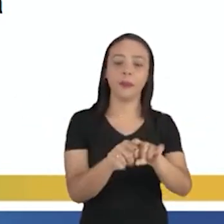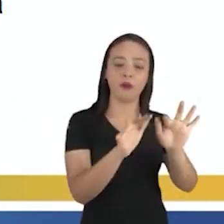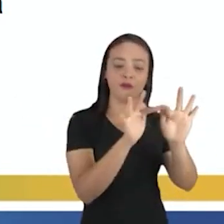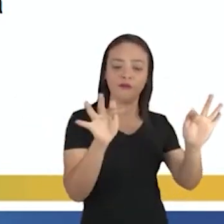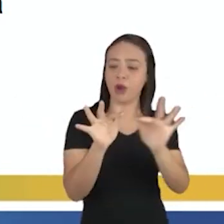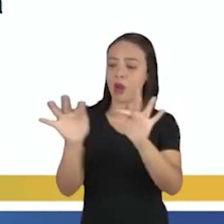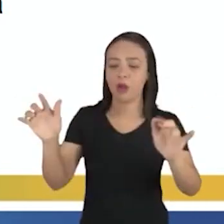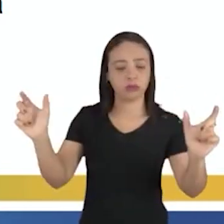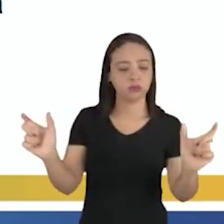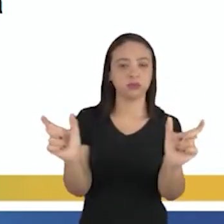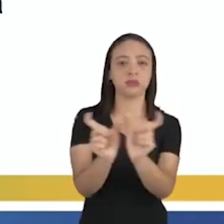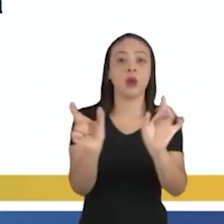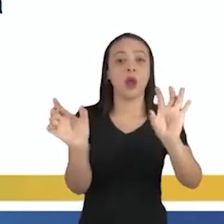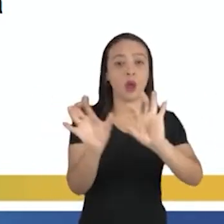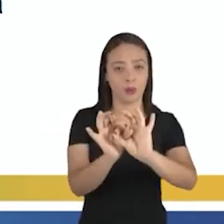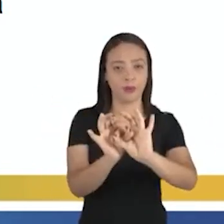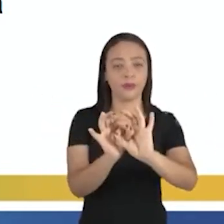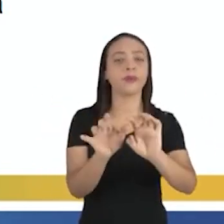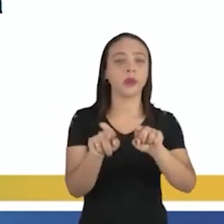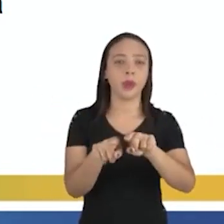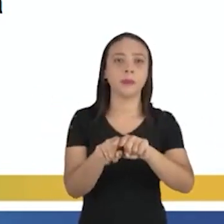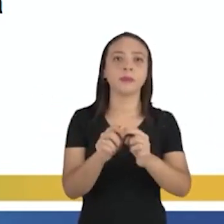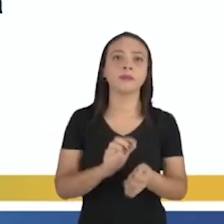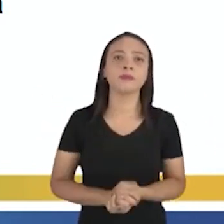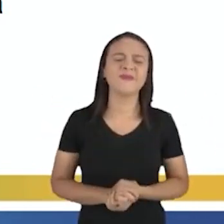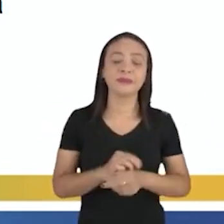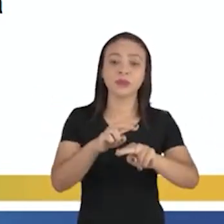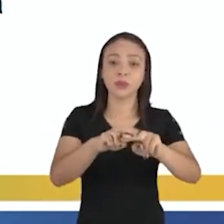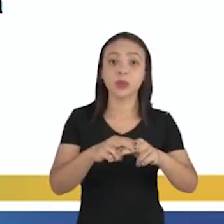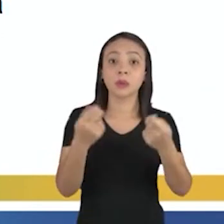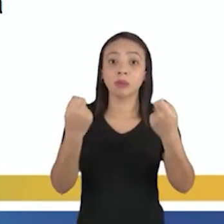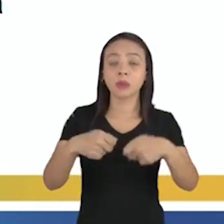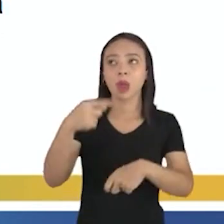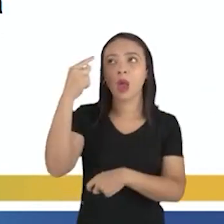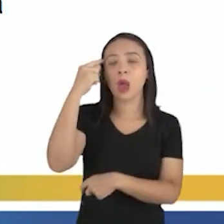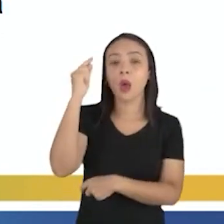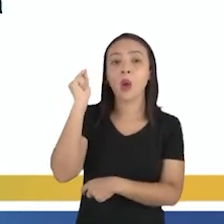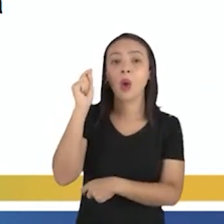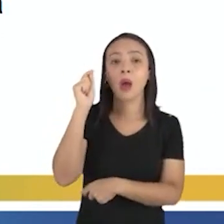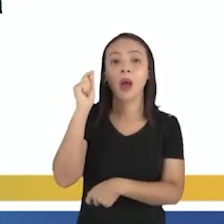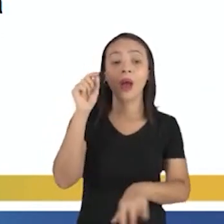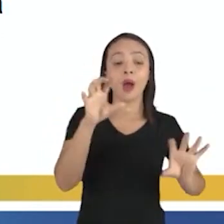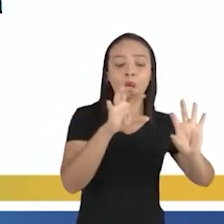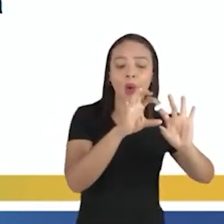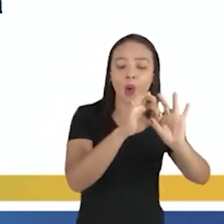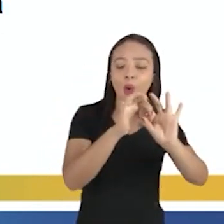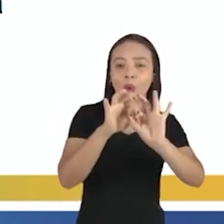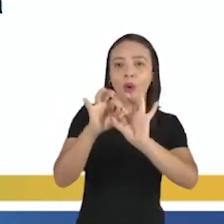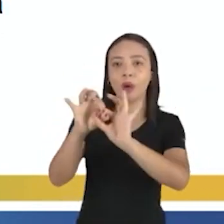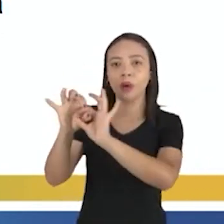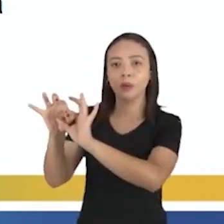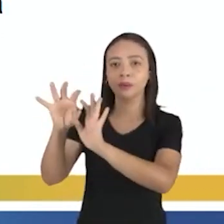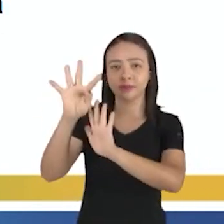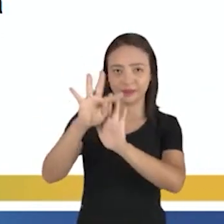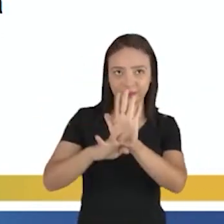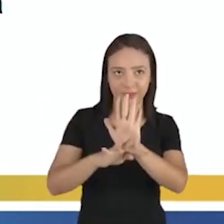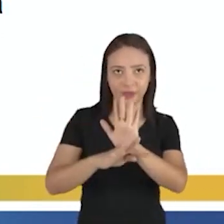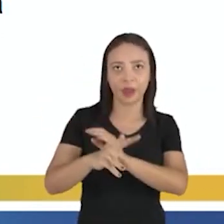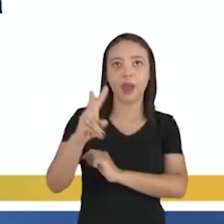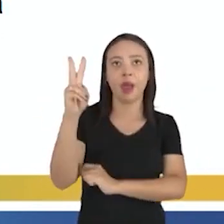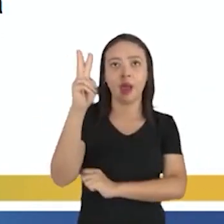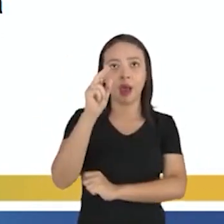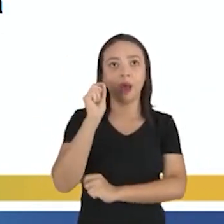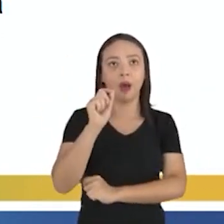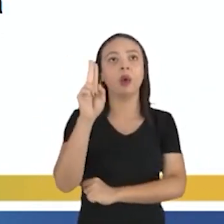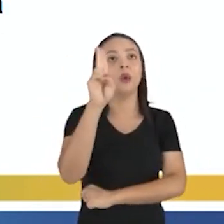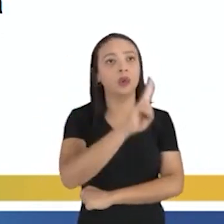frase e outra, ok? Então, logo nós estamos pensando aí na coesão dentro do nosso texto, com a recorrência